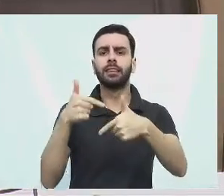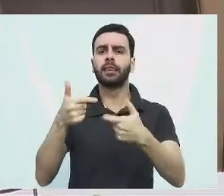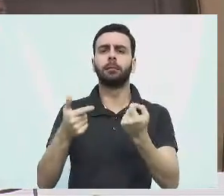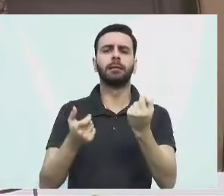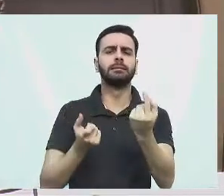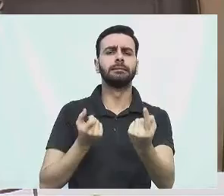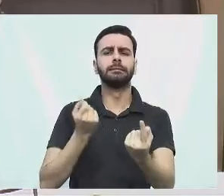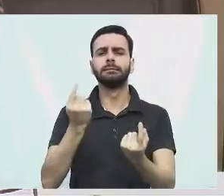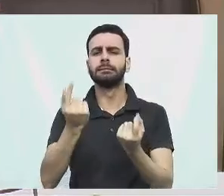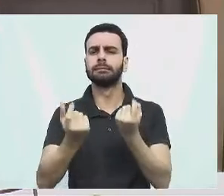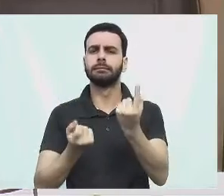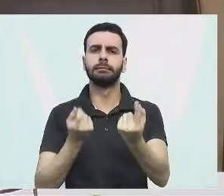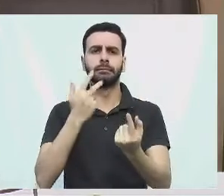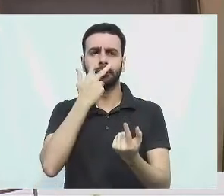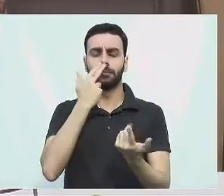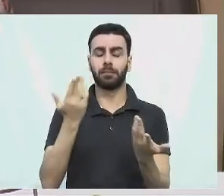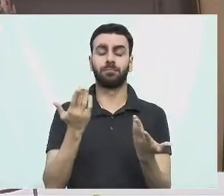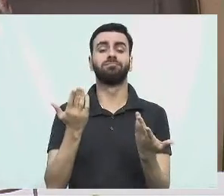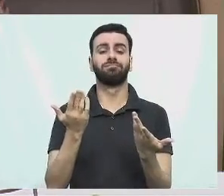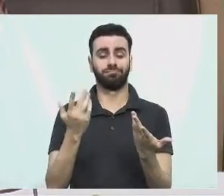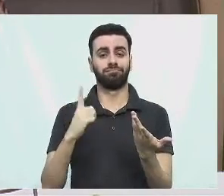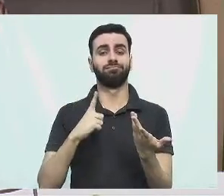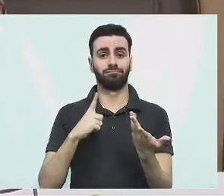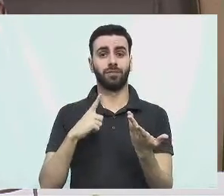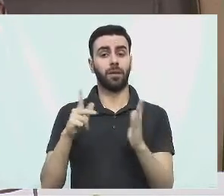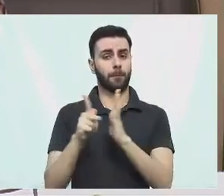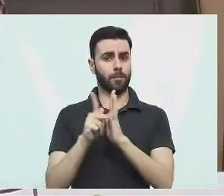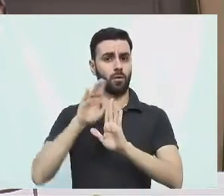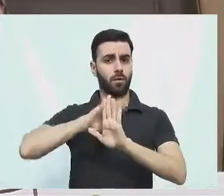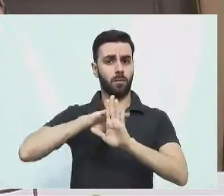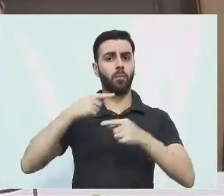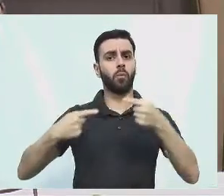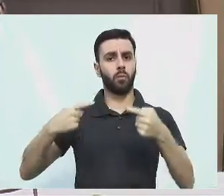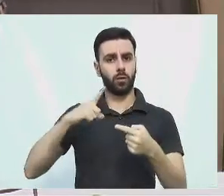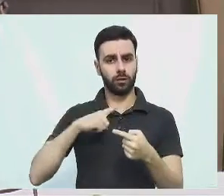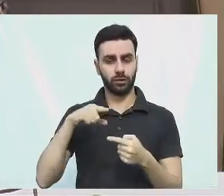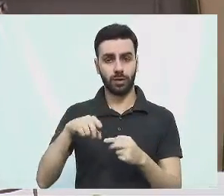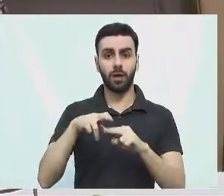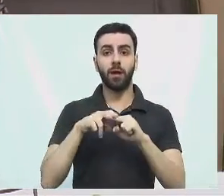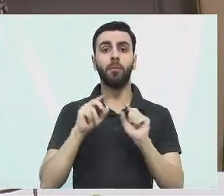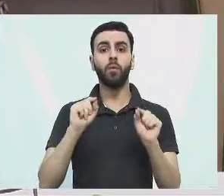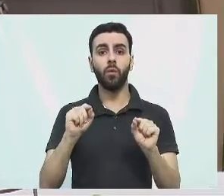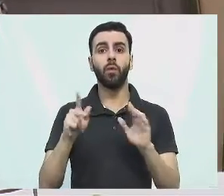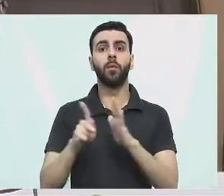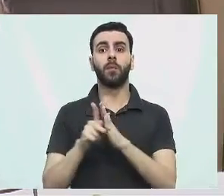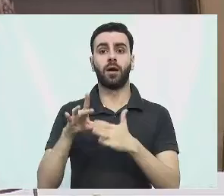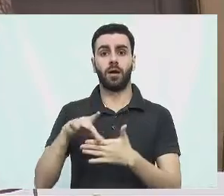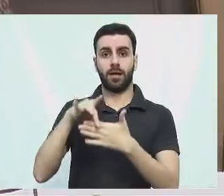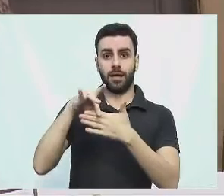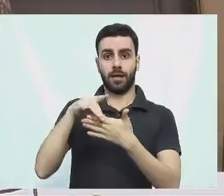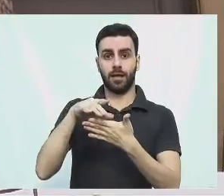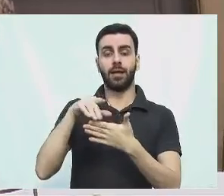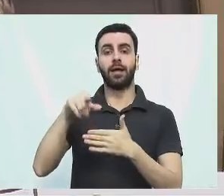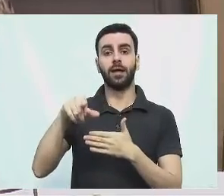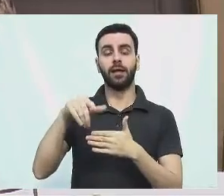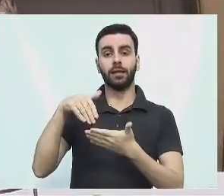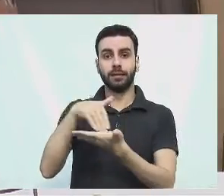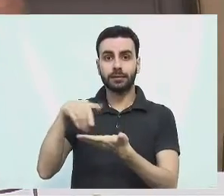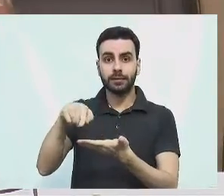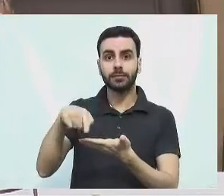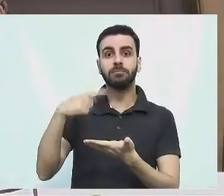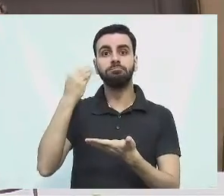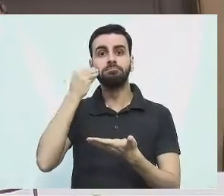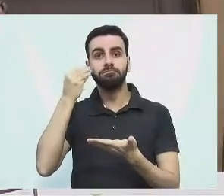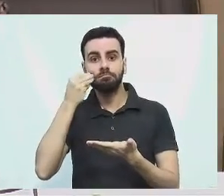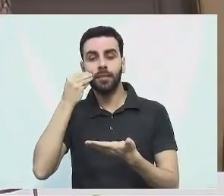acho que cai, inclusive, sem querer estender, em questões políticas. Afinal, o gestor da pasta era um pretendente,